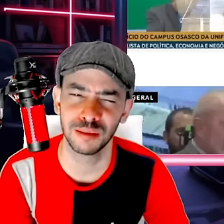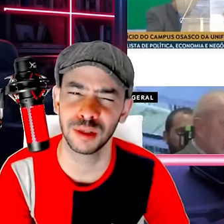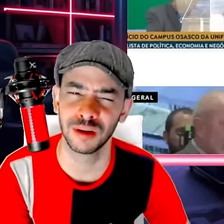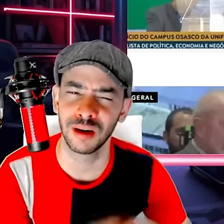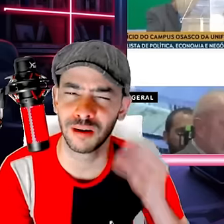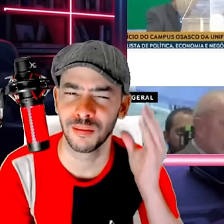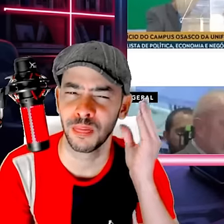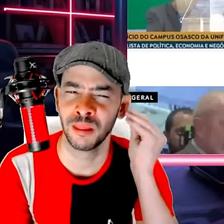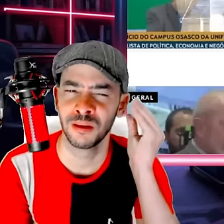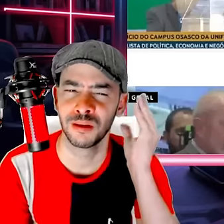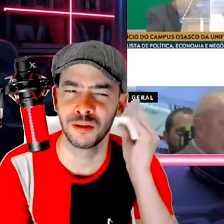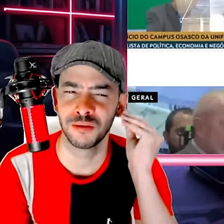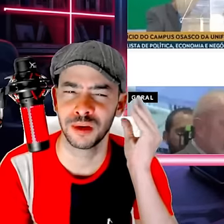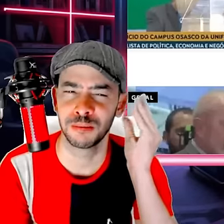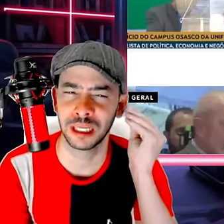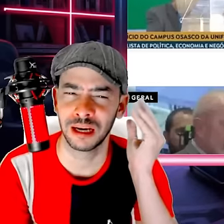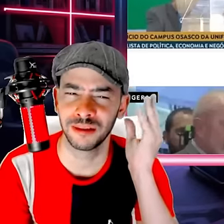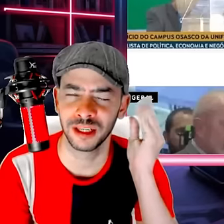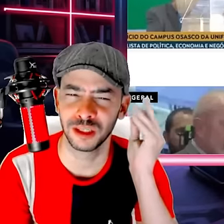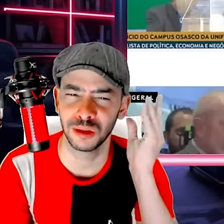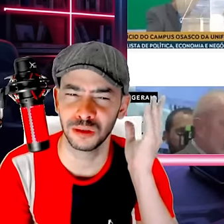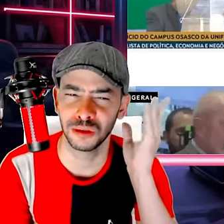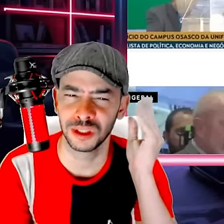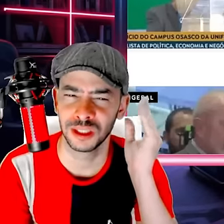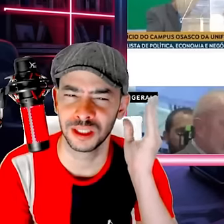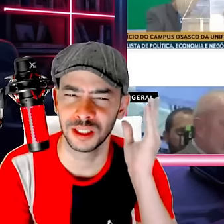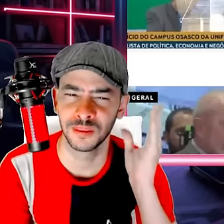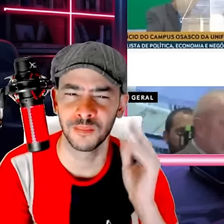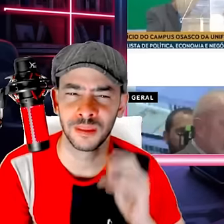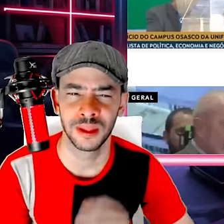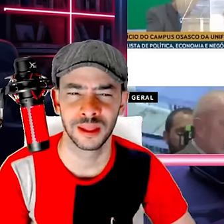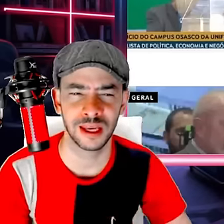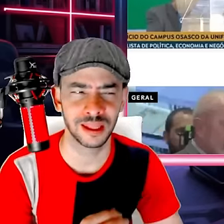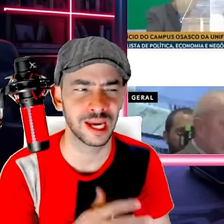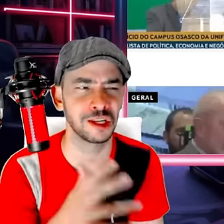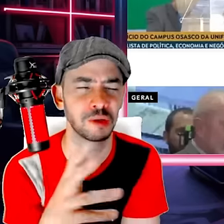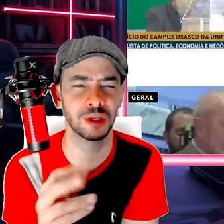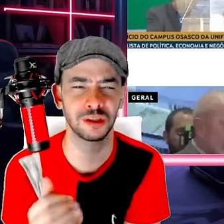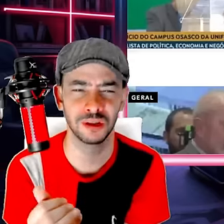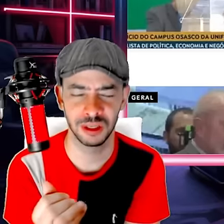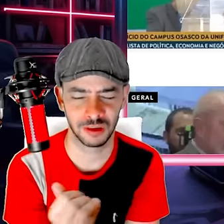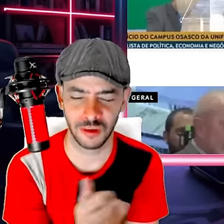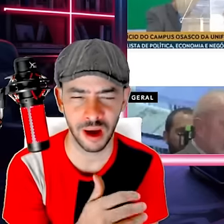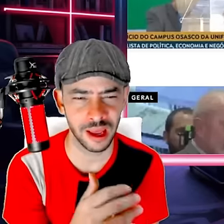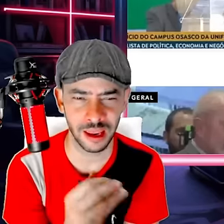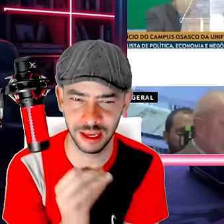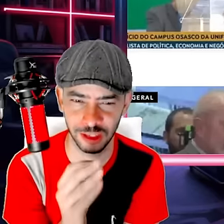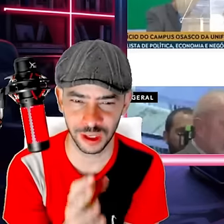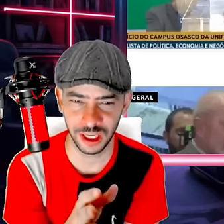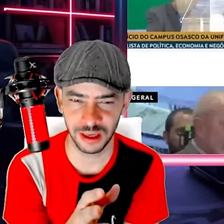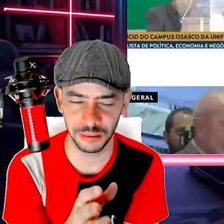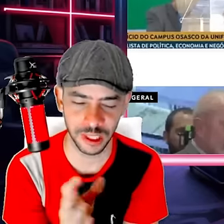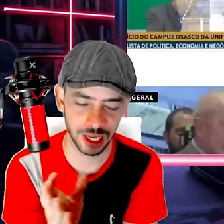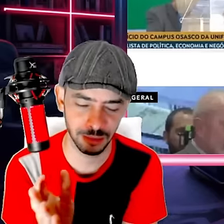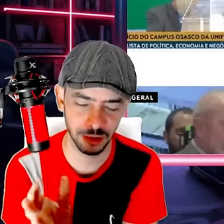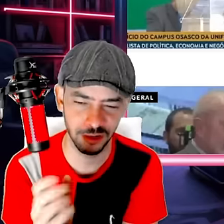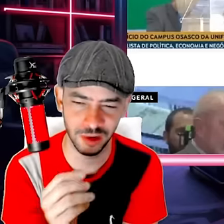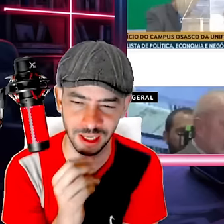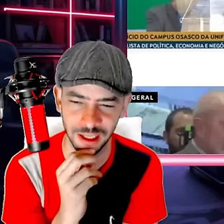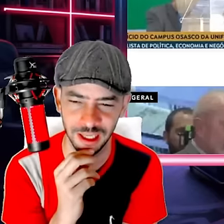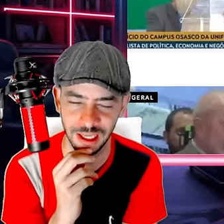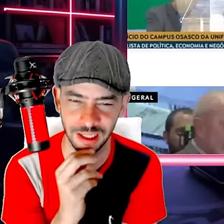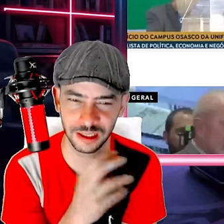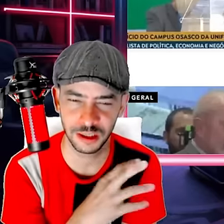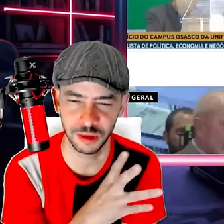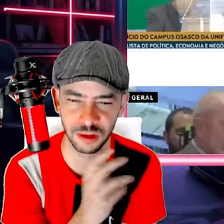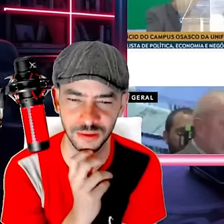elas amam, ó. Ouvi uma palavrinha doce. Tem 10 pessoas. Isso aí me lembrou a